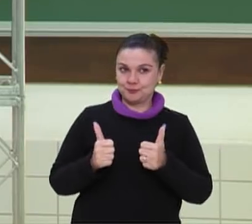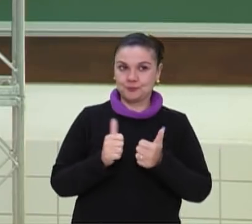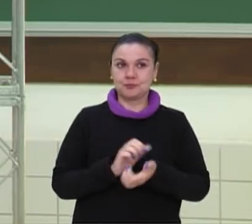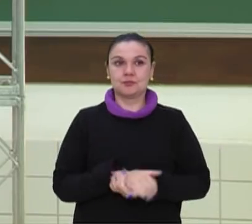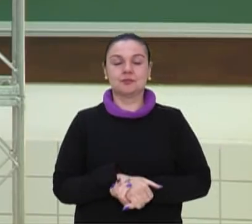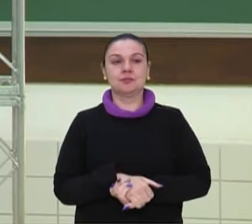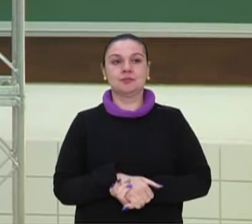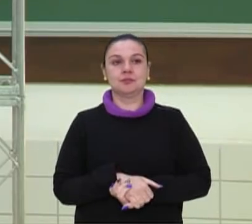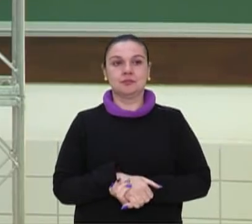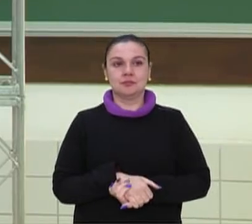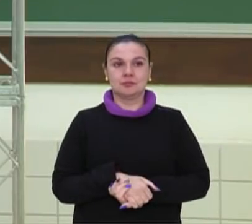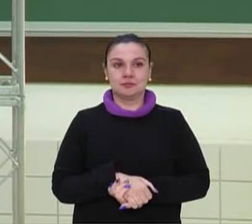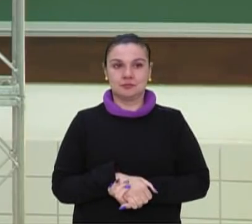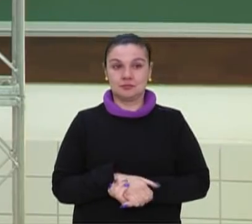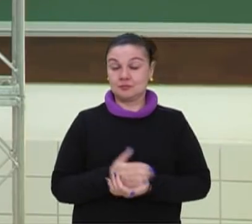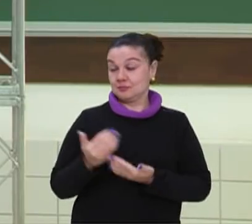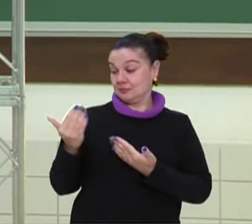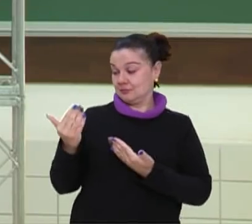certo?